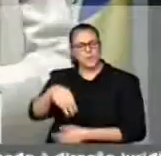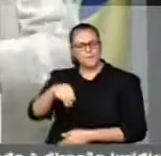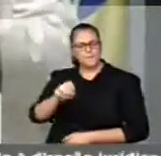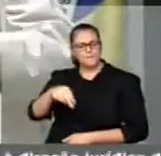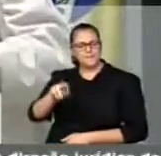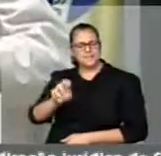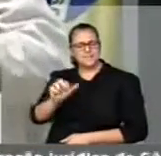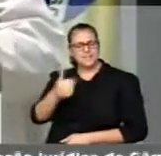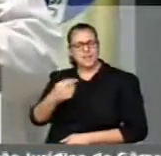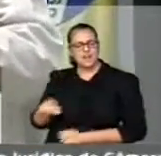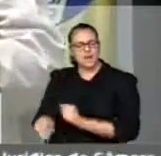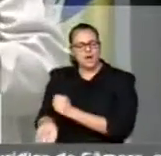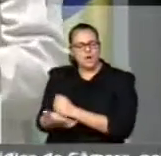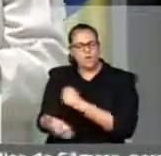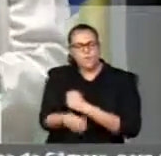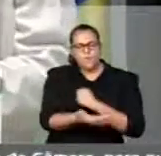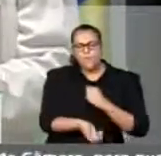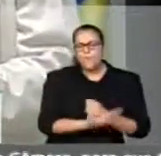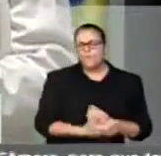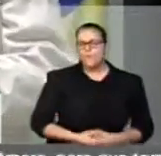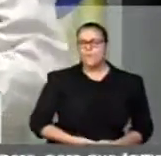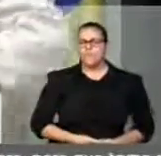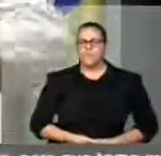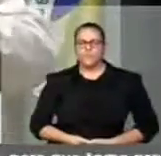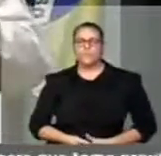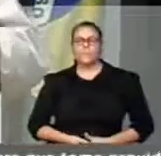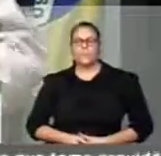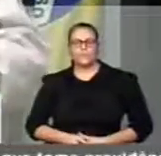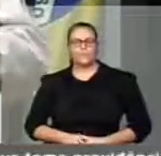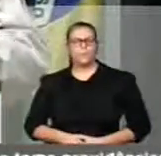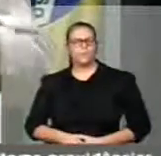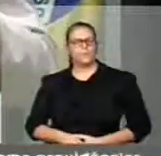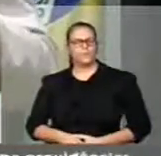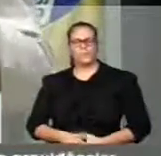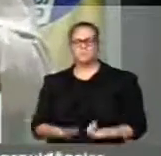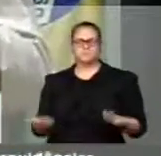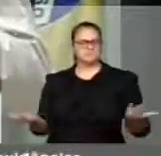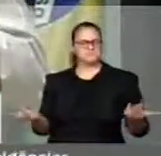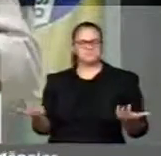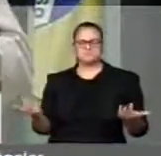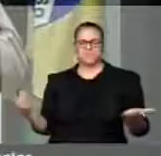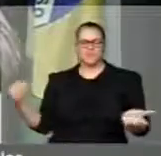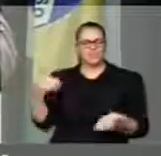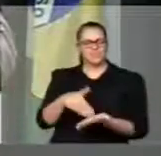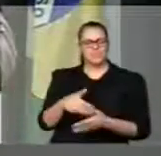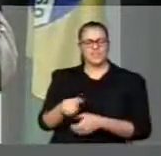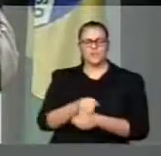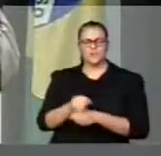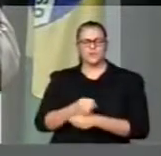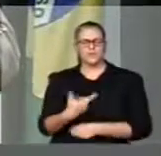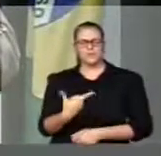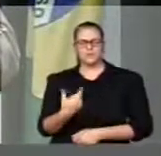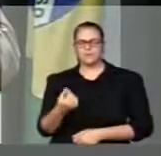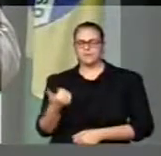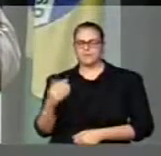É o desfecho de uma história que teve nas eleições de 2010.